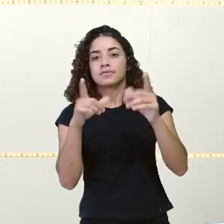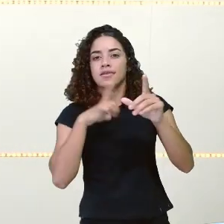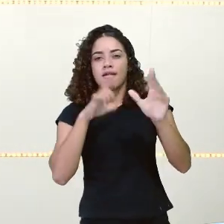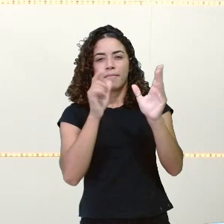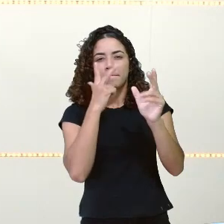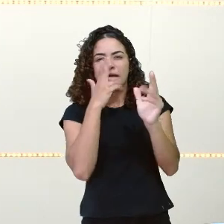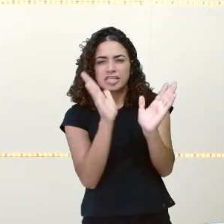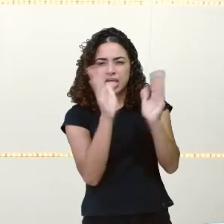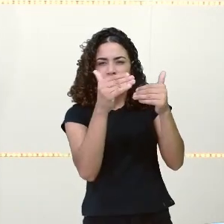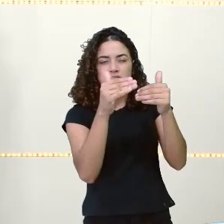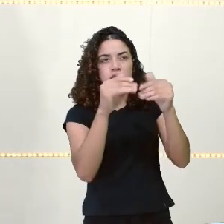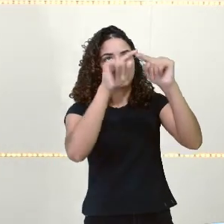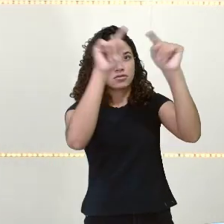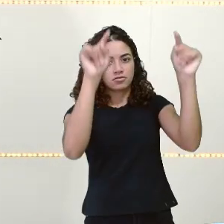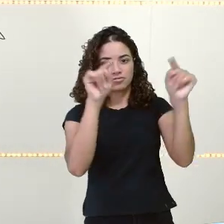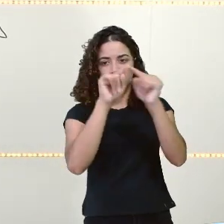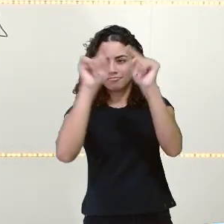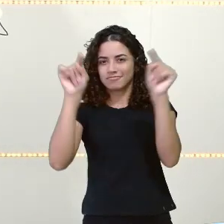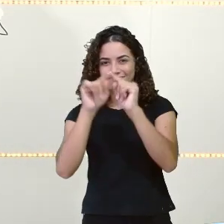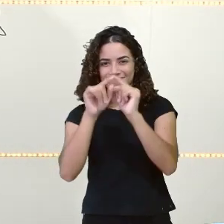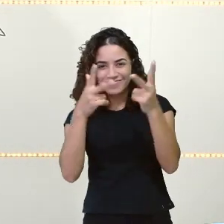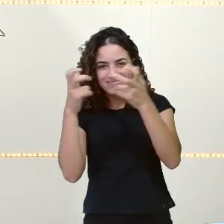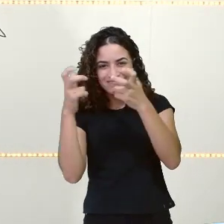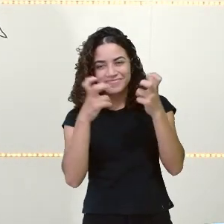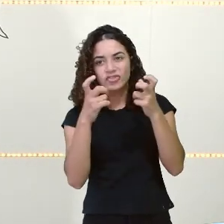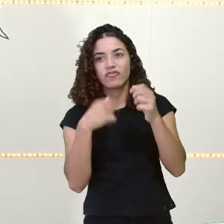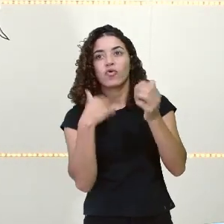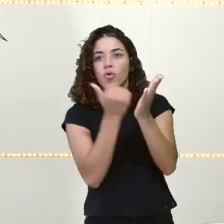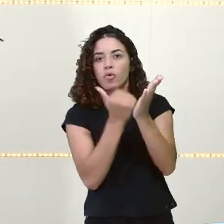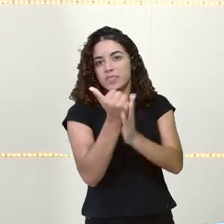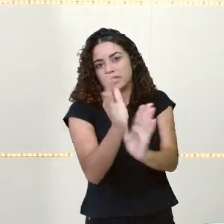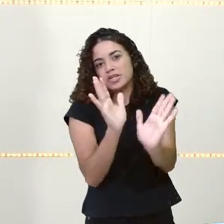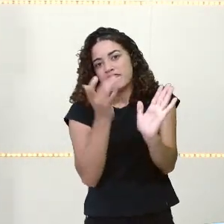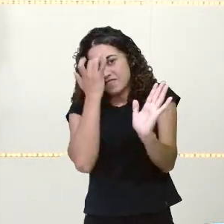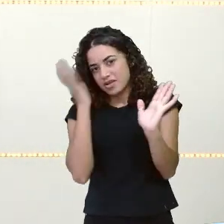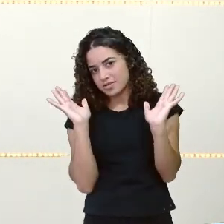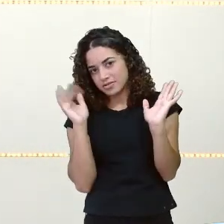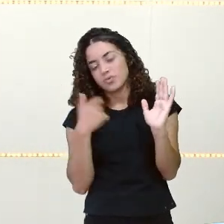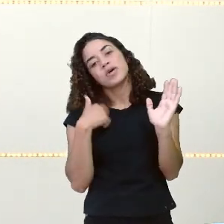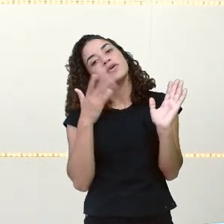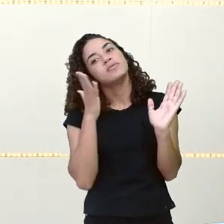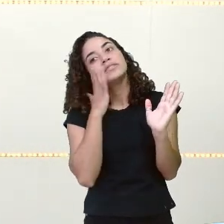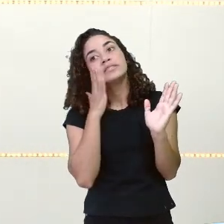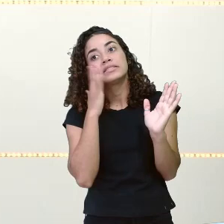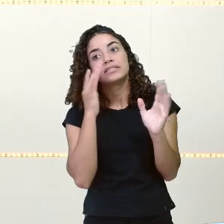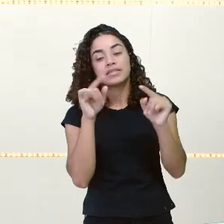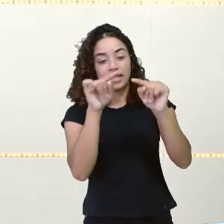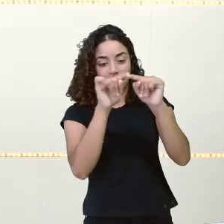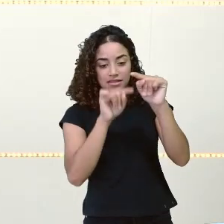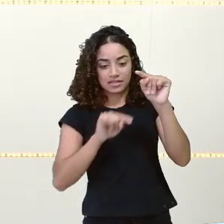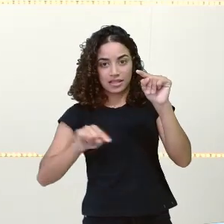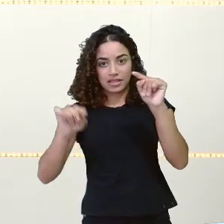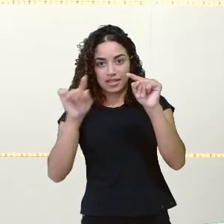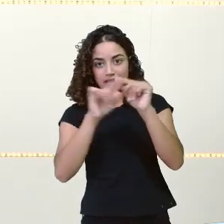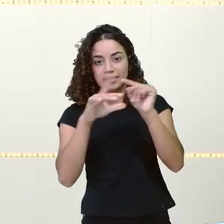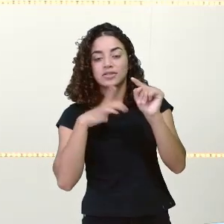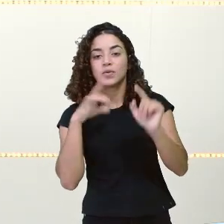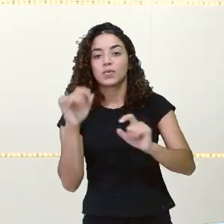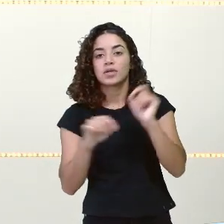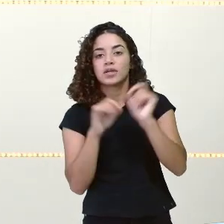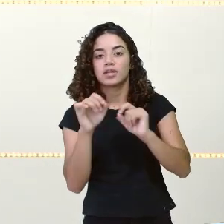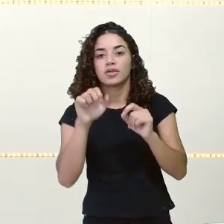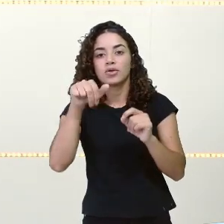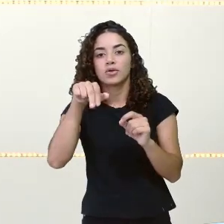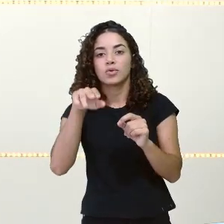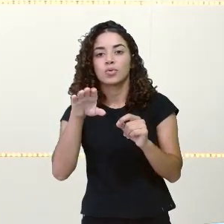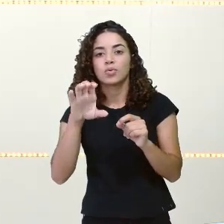com o texto para a camada. Então, eu vou começar pelo fácil. Eu sei que aqui dentro fica o núcleo,